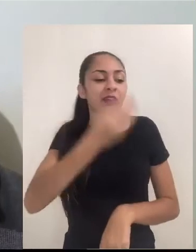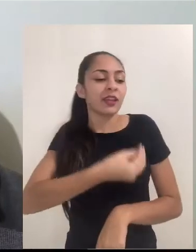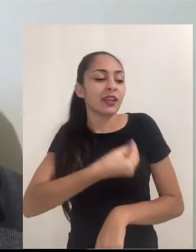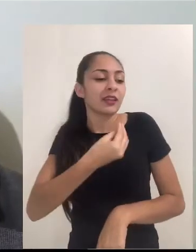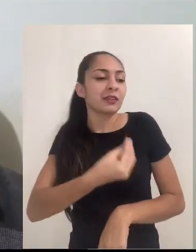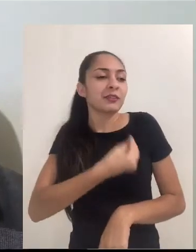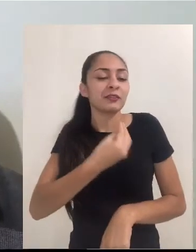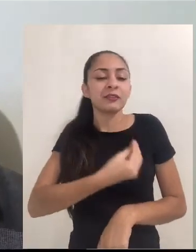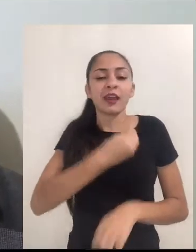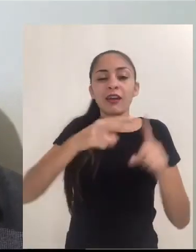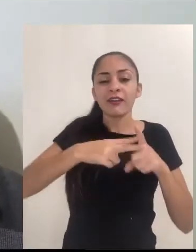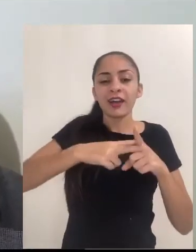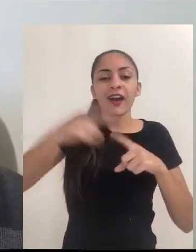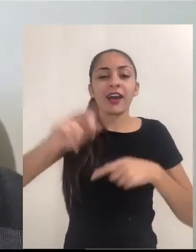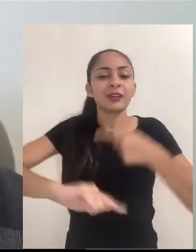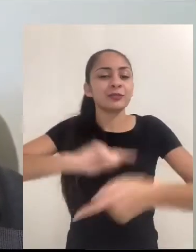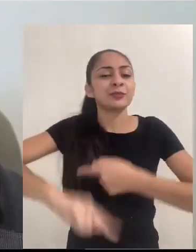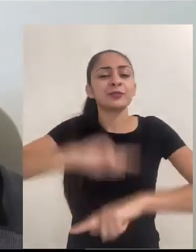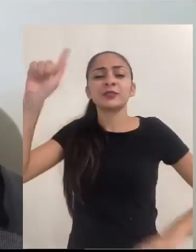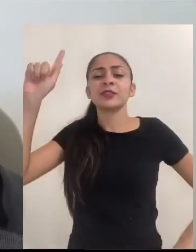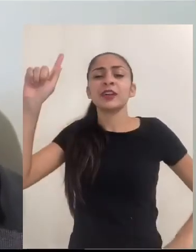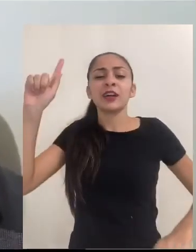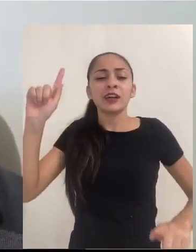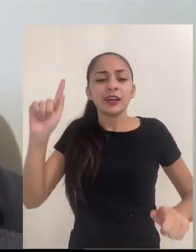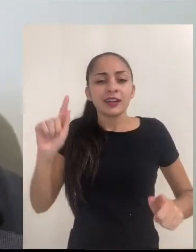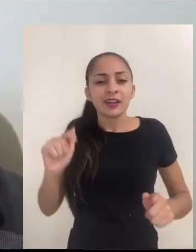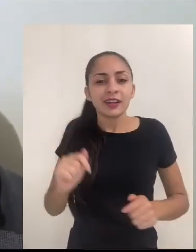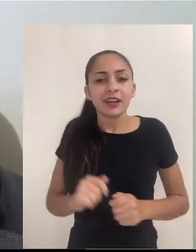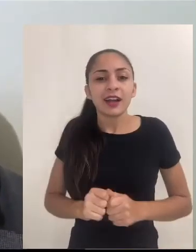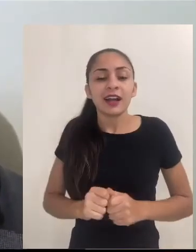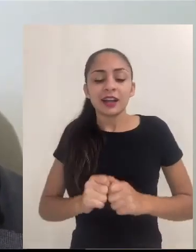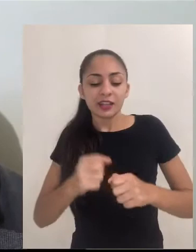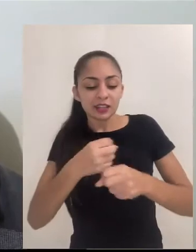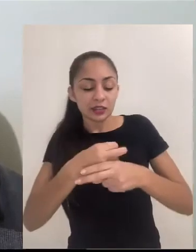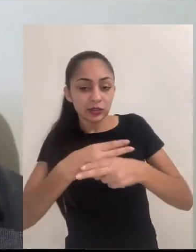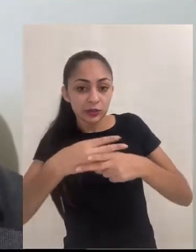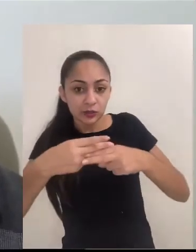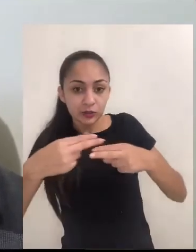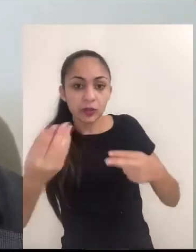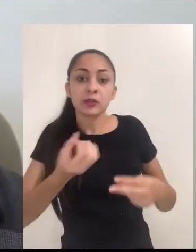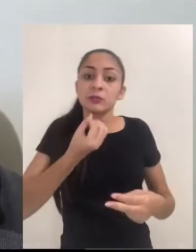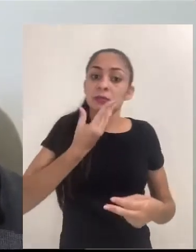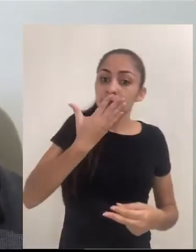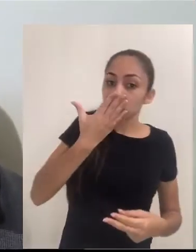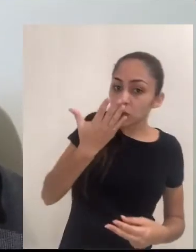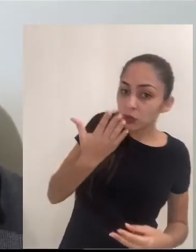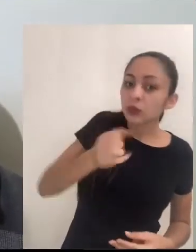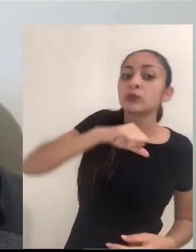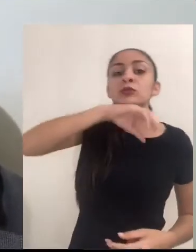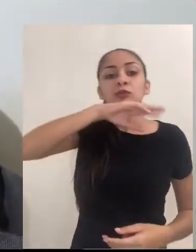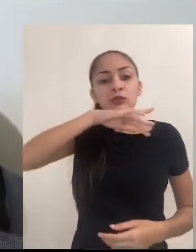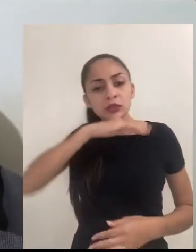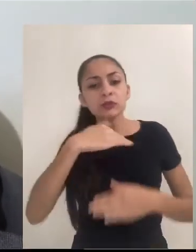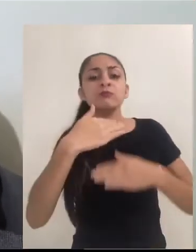sucesso, as coisas boas e as coisas ruins se sucedem. Primeiro vem uma fase ruim, talvez